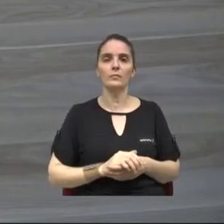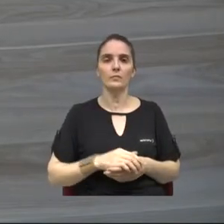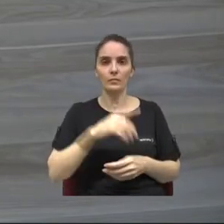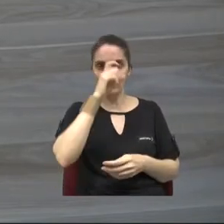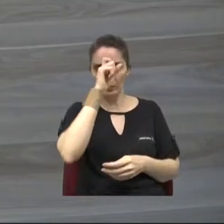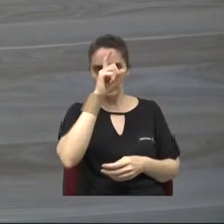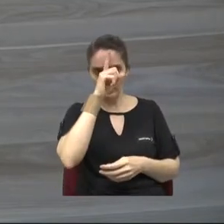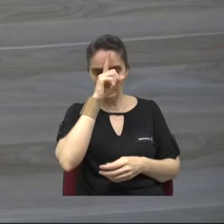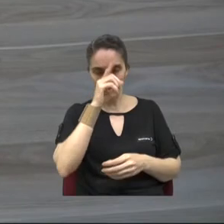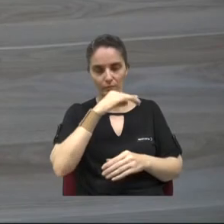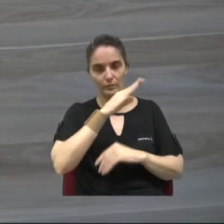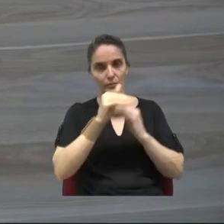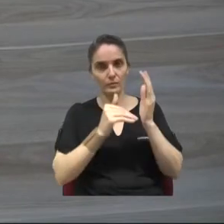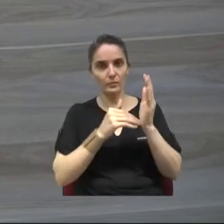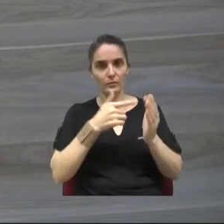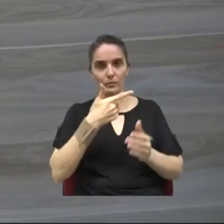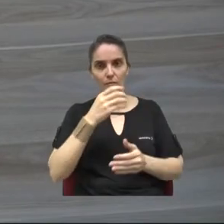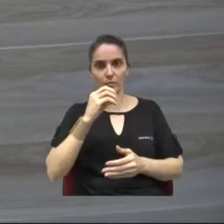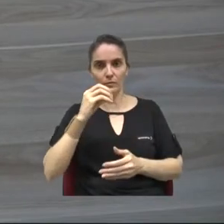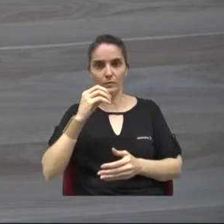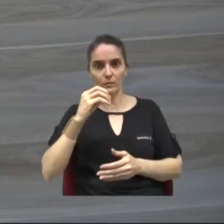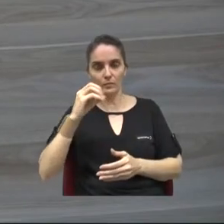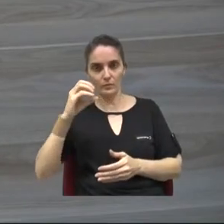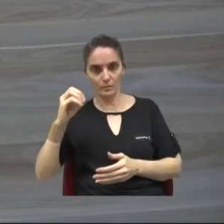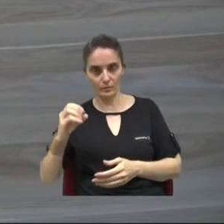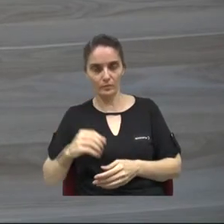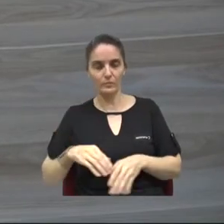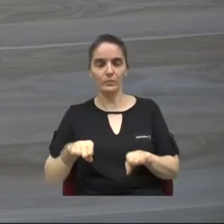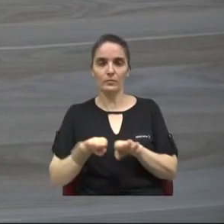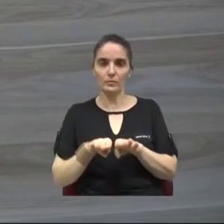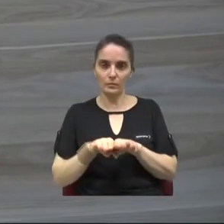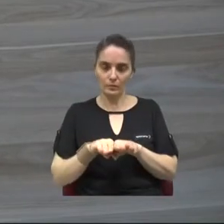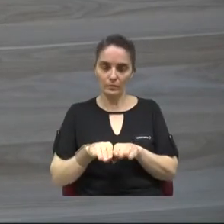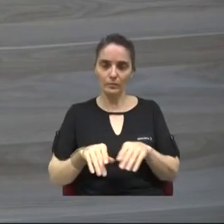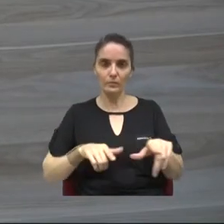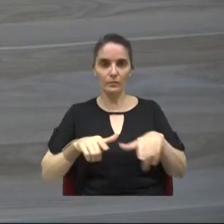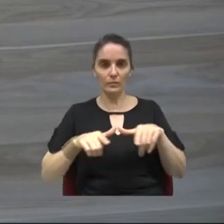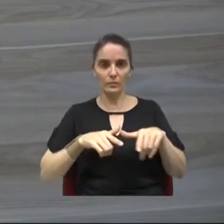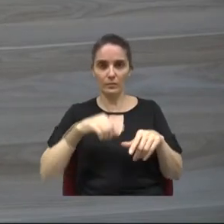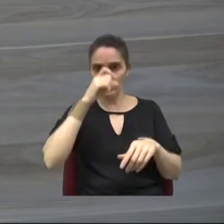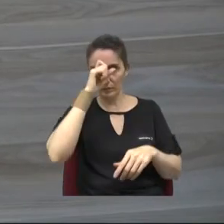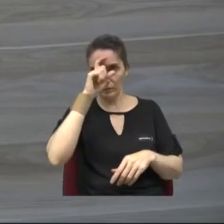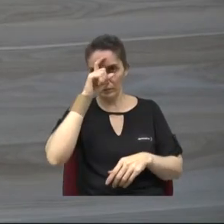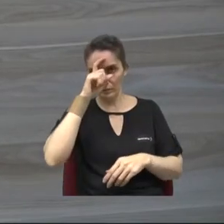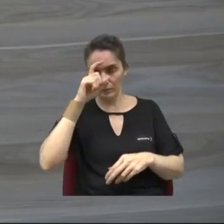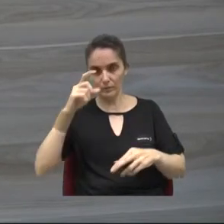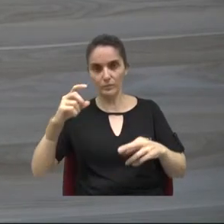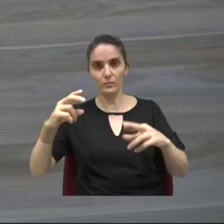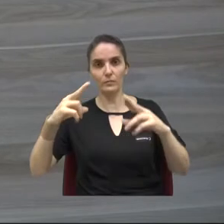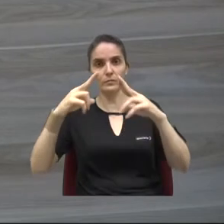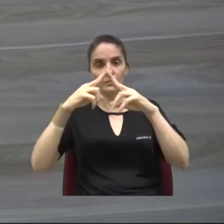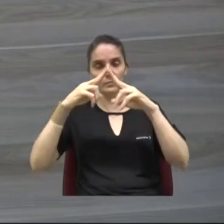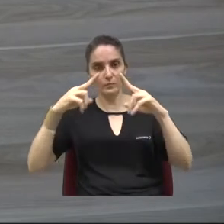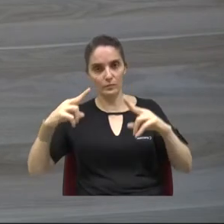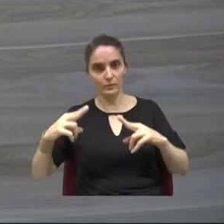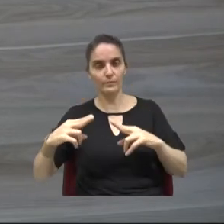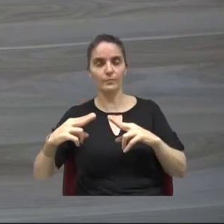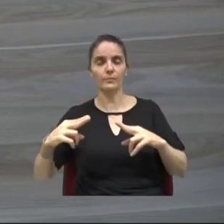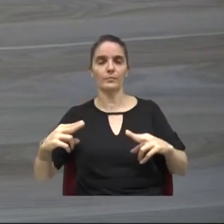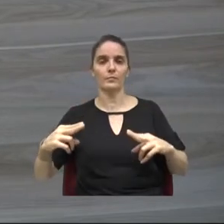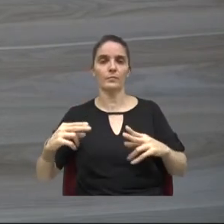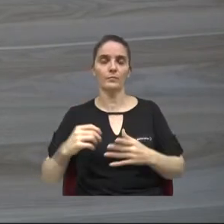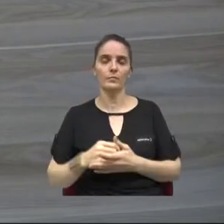2000. Também atuou como plantonista no pronto-socorro do Hospital Unimed de Limeira, 2003 e 2005,